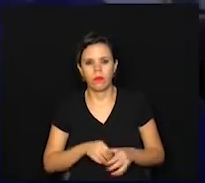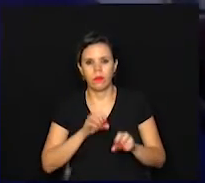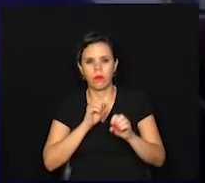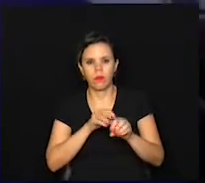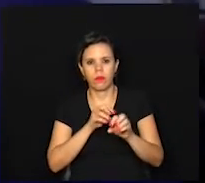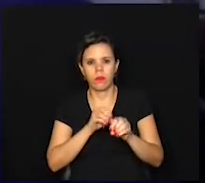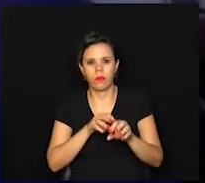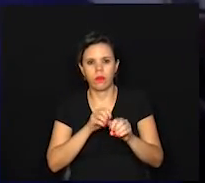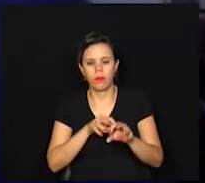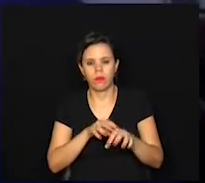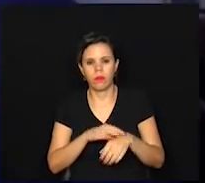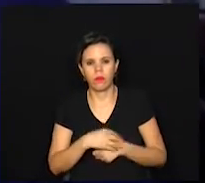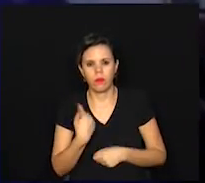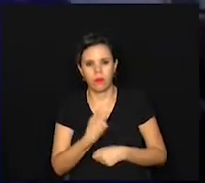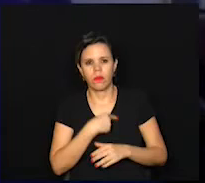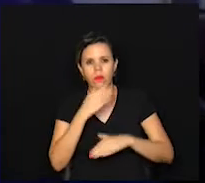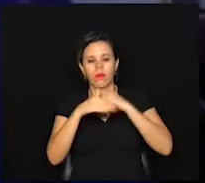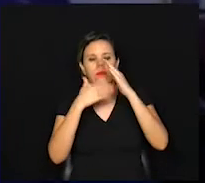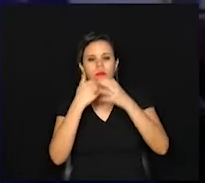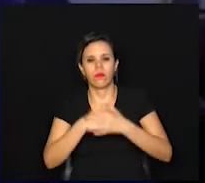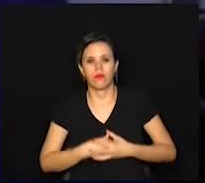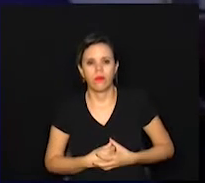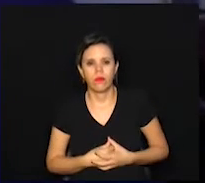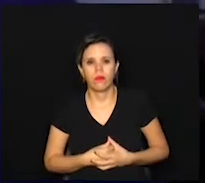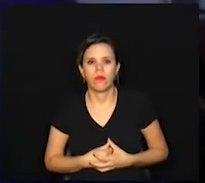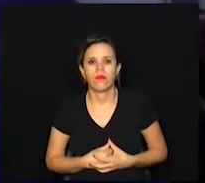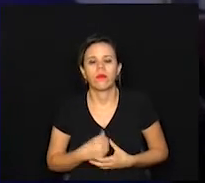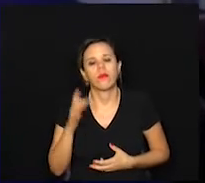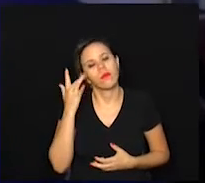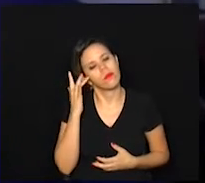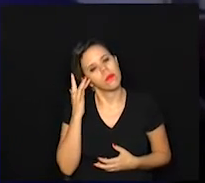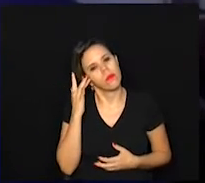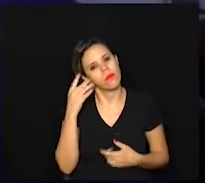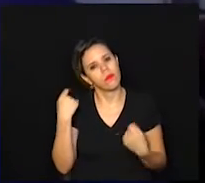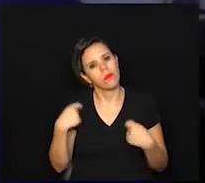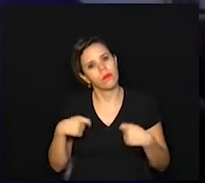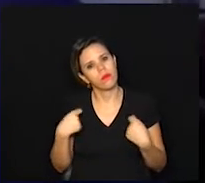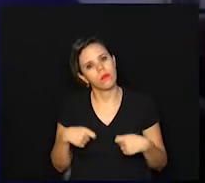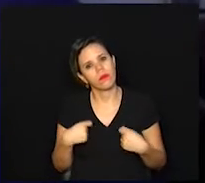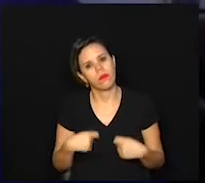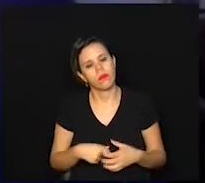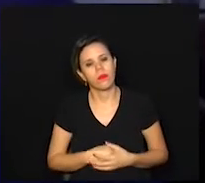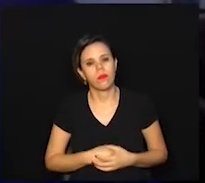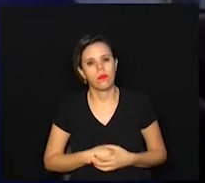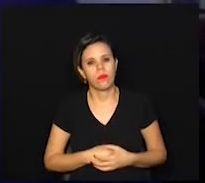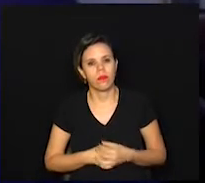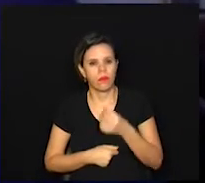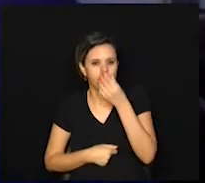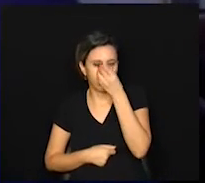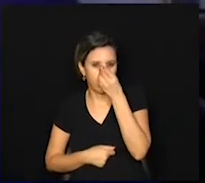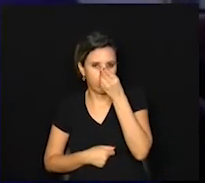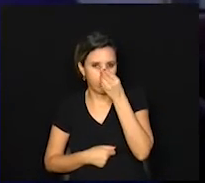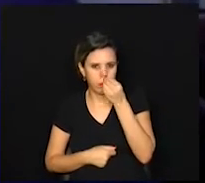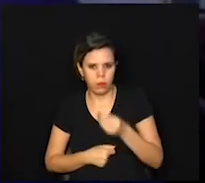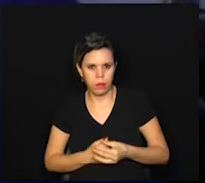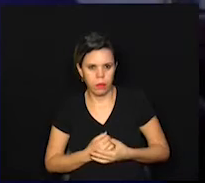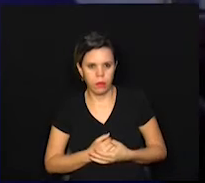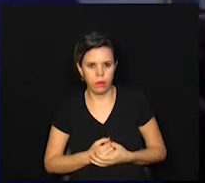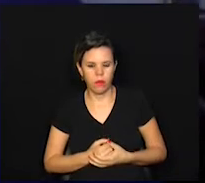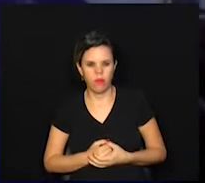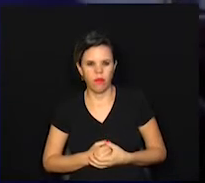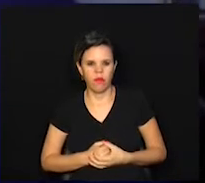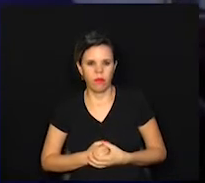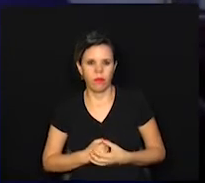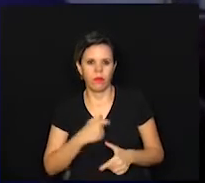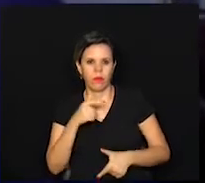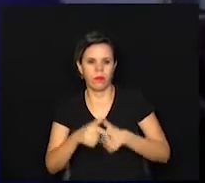educativo, é um processo que nós temos que construir, né, e eu acho que a gente precisa, né,